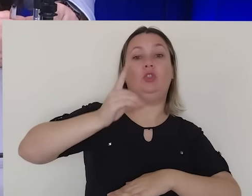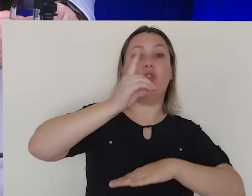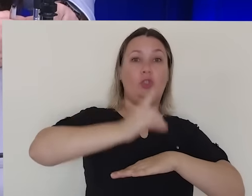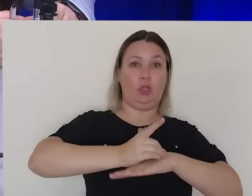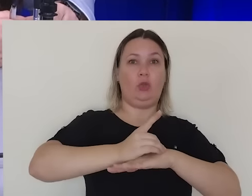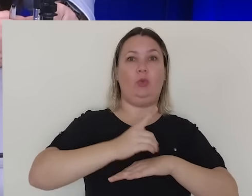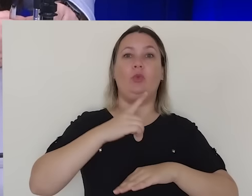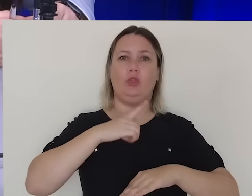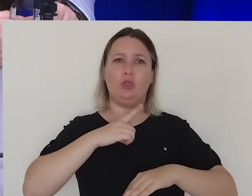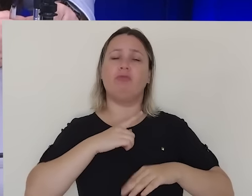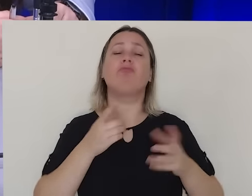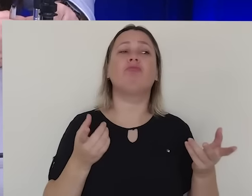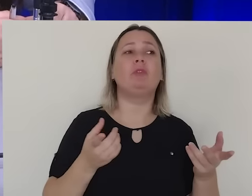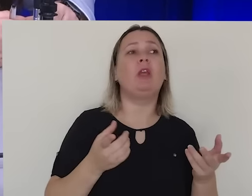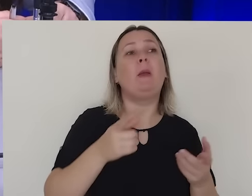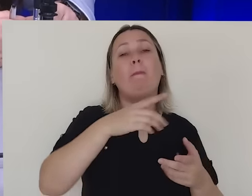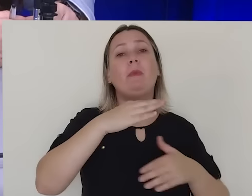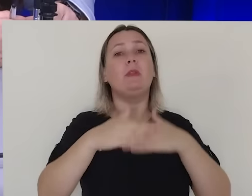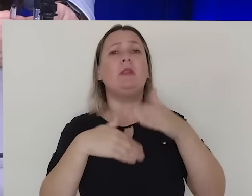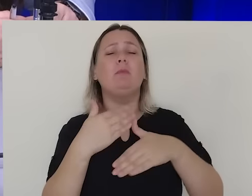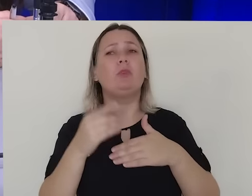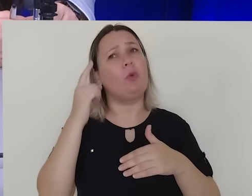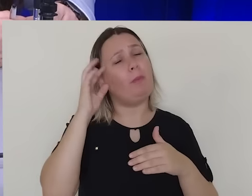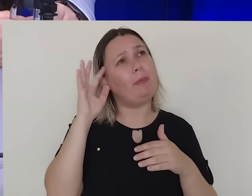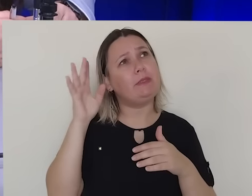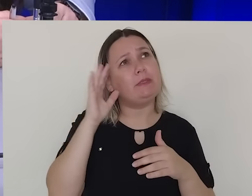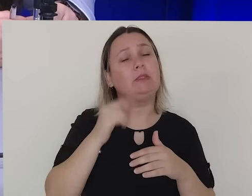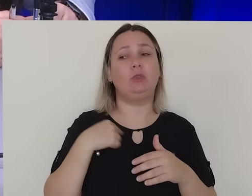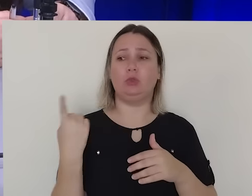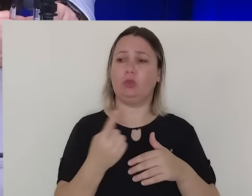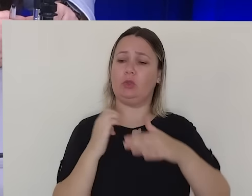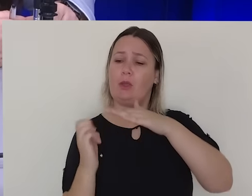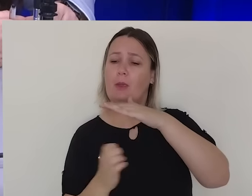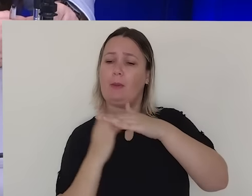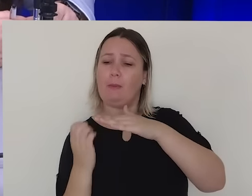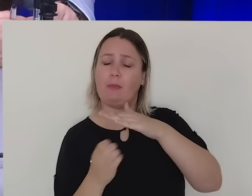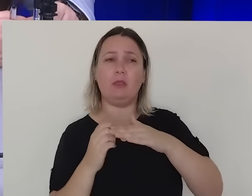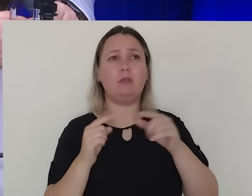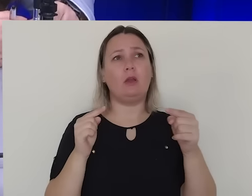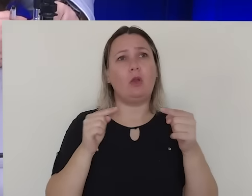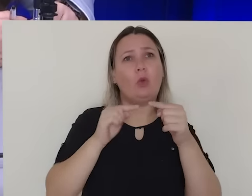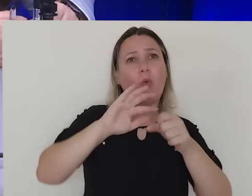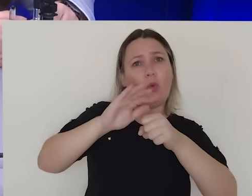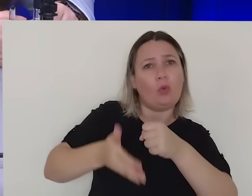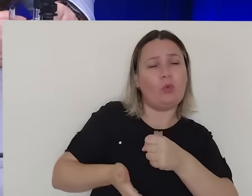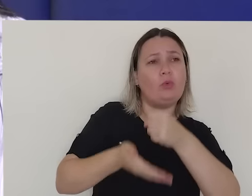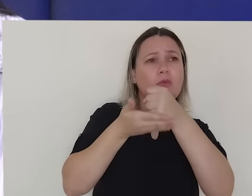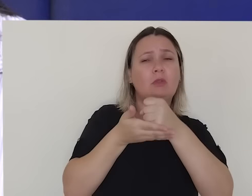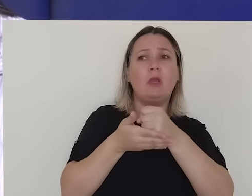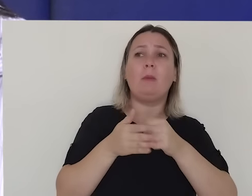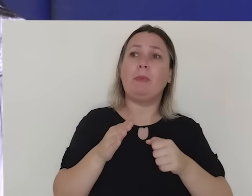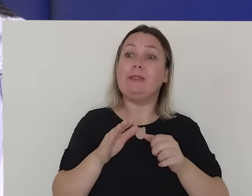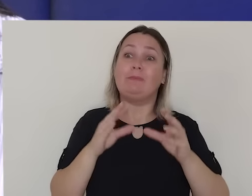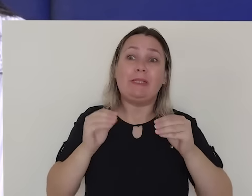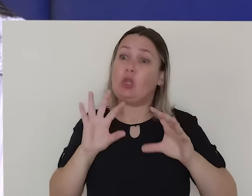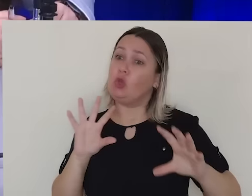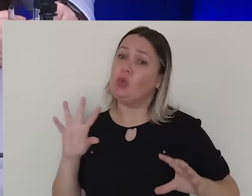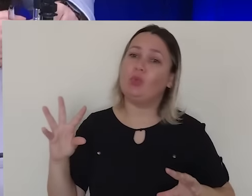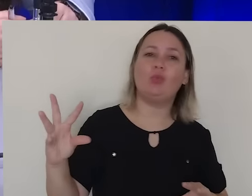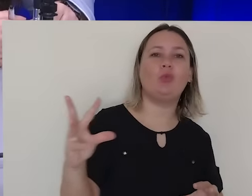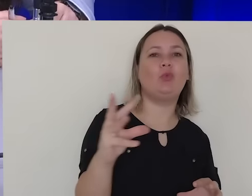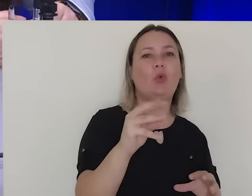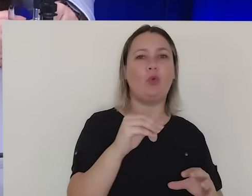primeira discussão foi bom não faz sentido a Tegra falar que é sustentável se a sua cadeia de fornecedores não for também né E